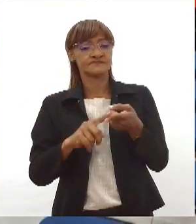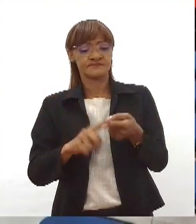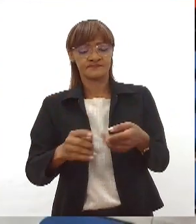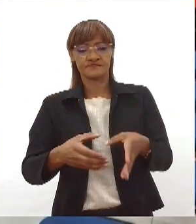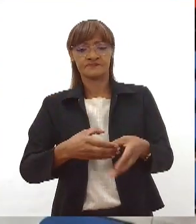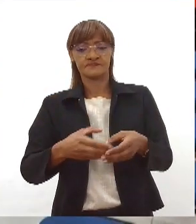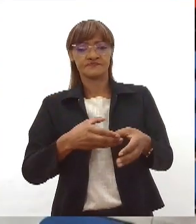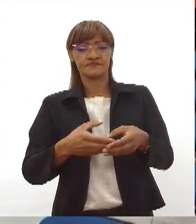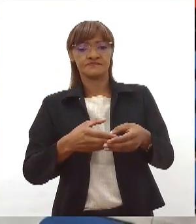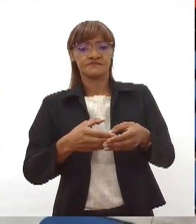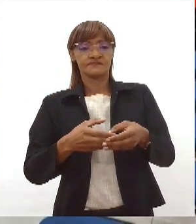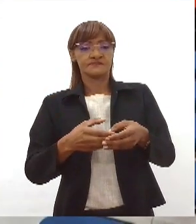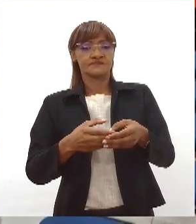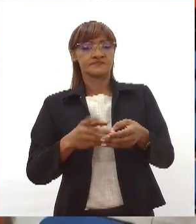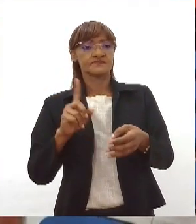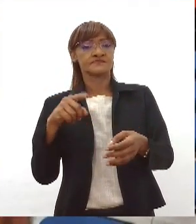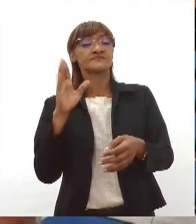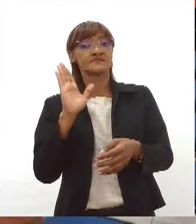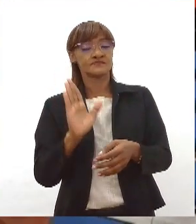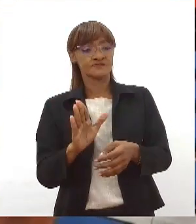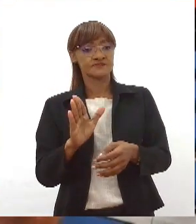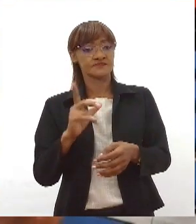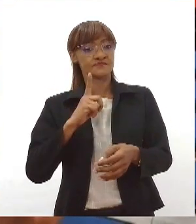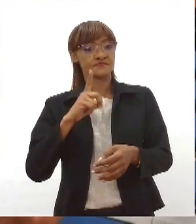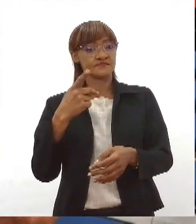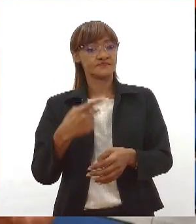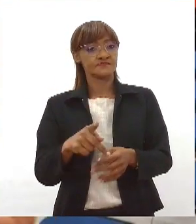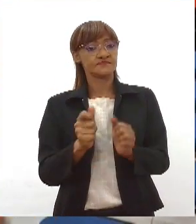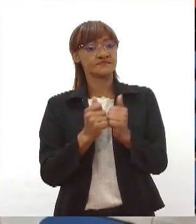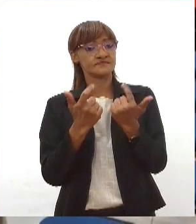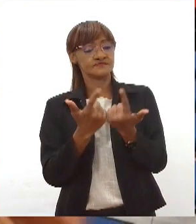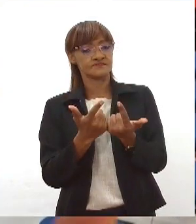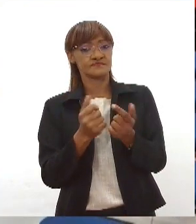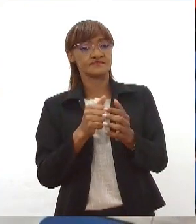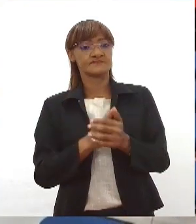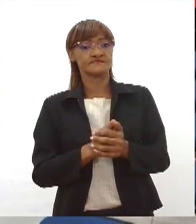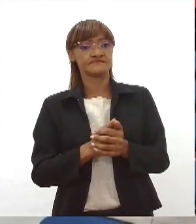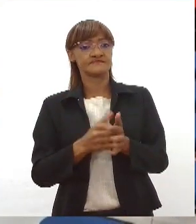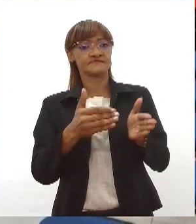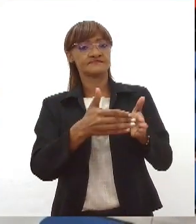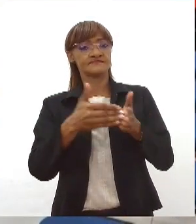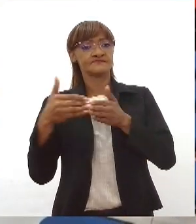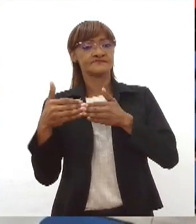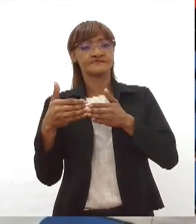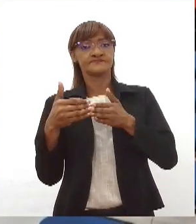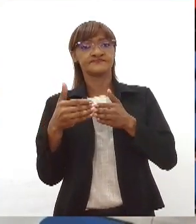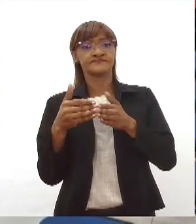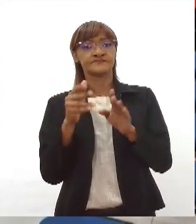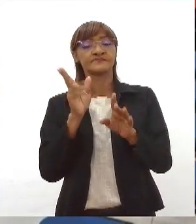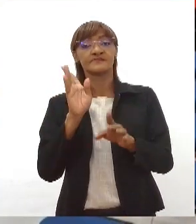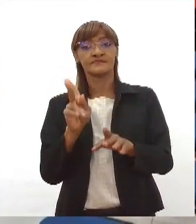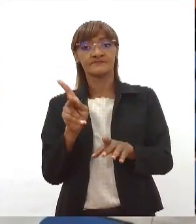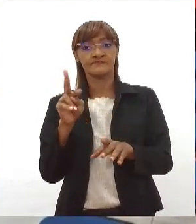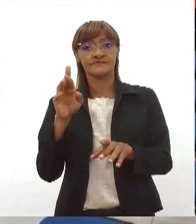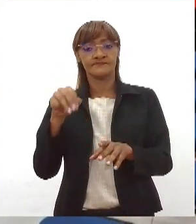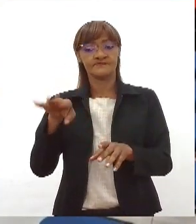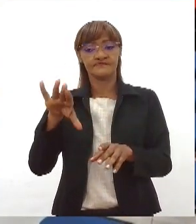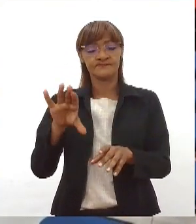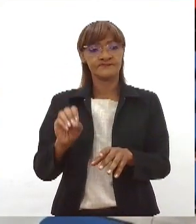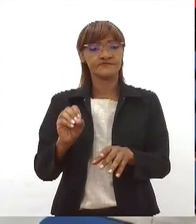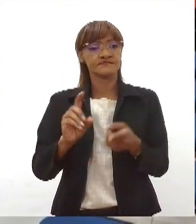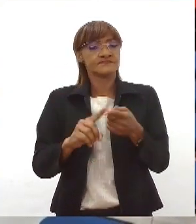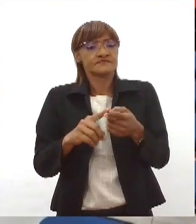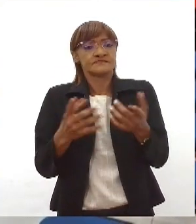nos prometeu fez né alicerça prêmio com uma coisa que ele tá também estudo mas são várias